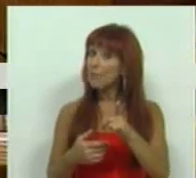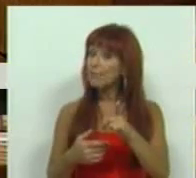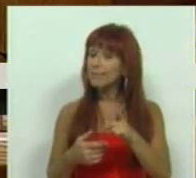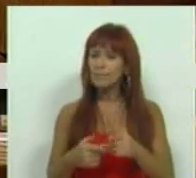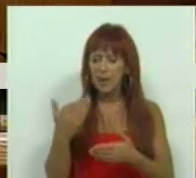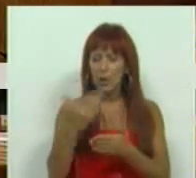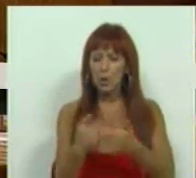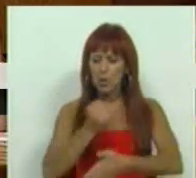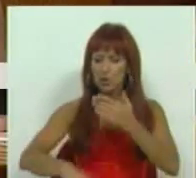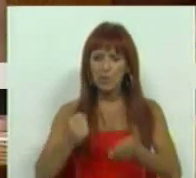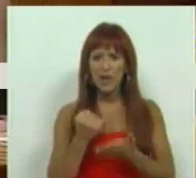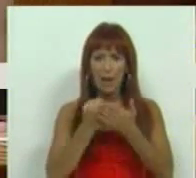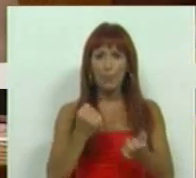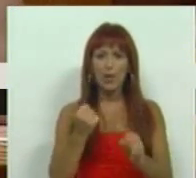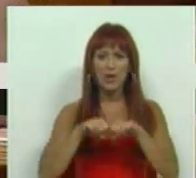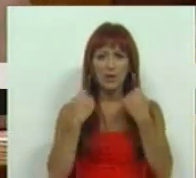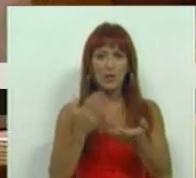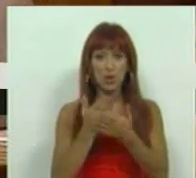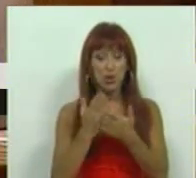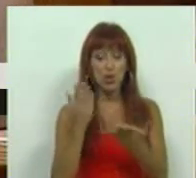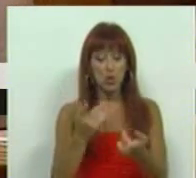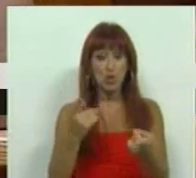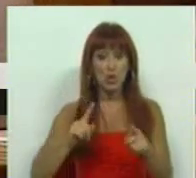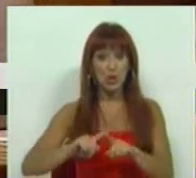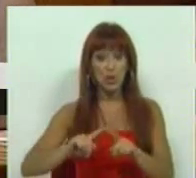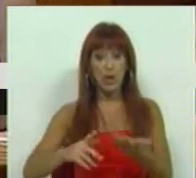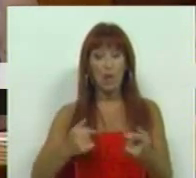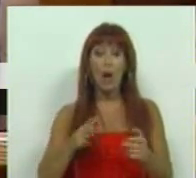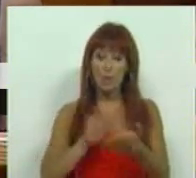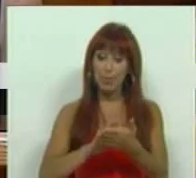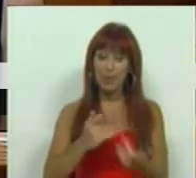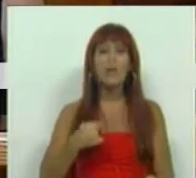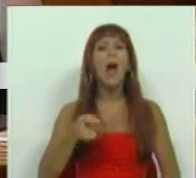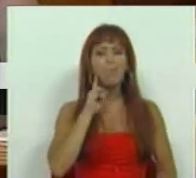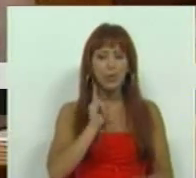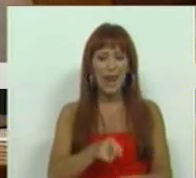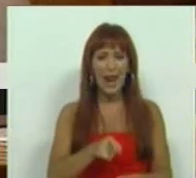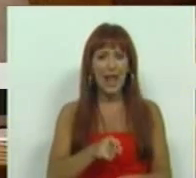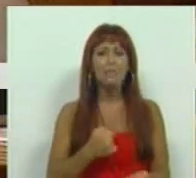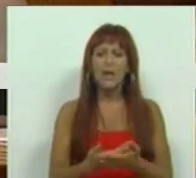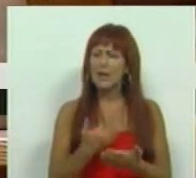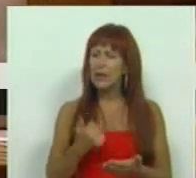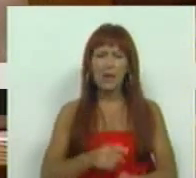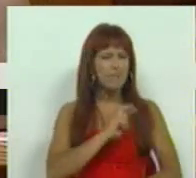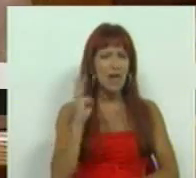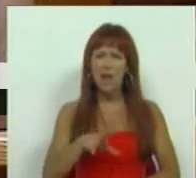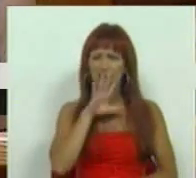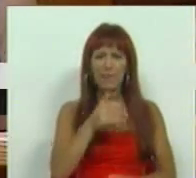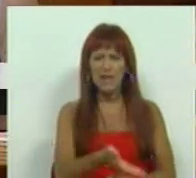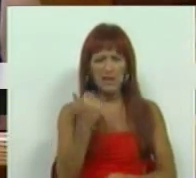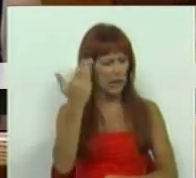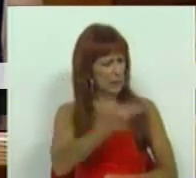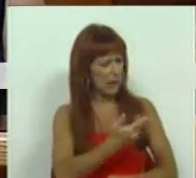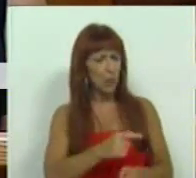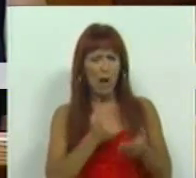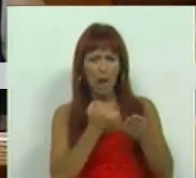O despacho dos apoios da ação social escolar, que foi agora publicado, é que é ilegal e que está a retirar a milhares de famílias o